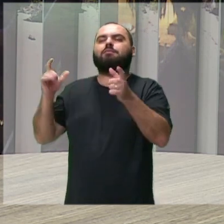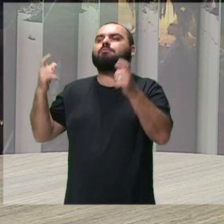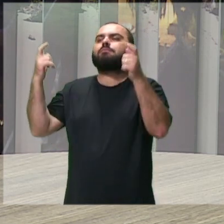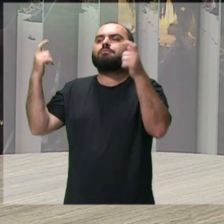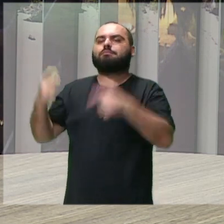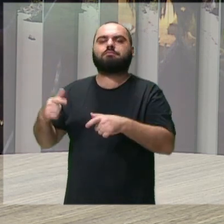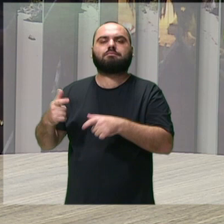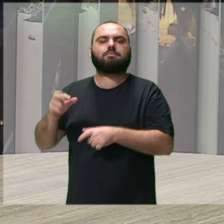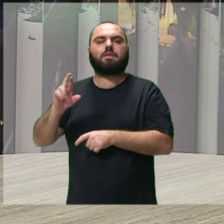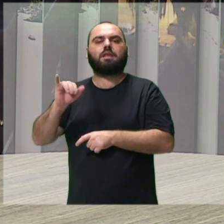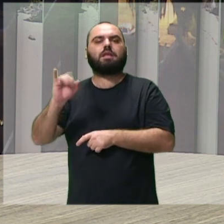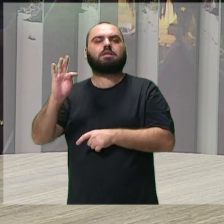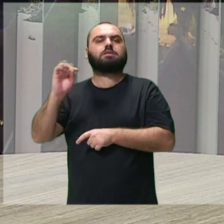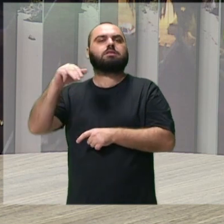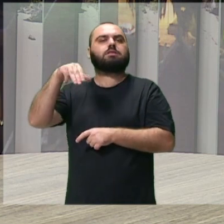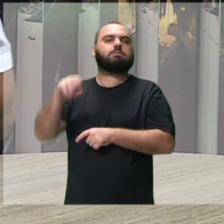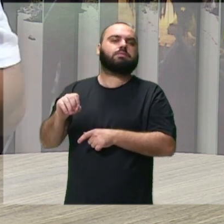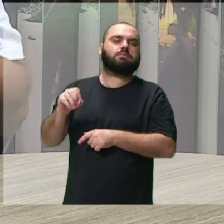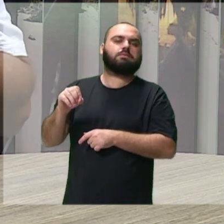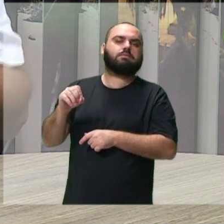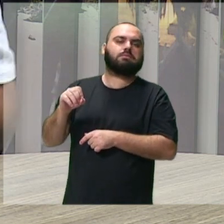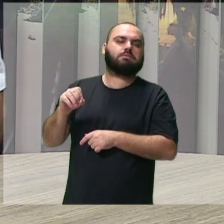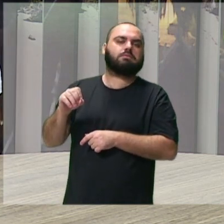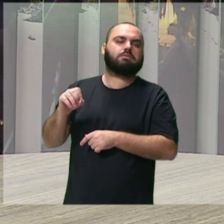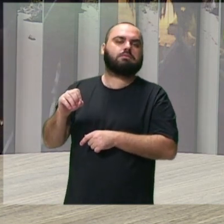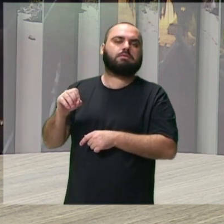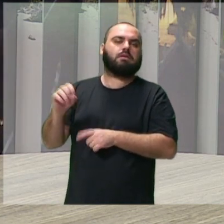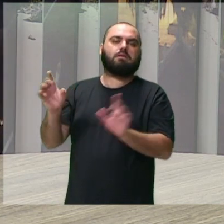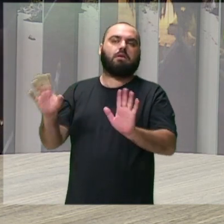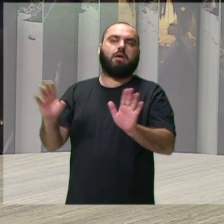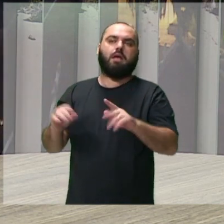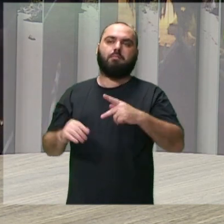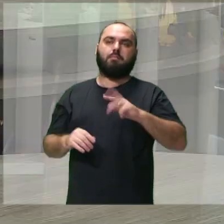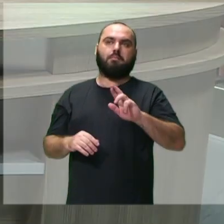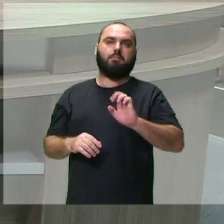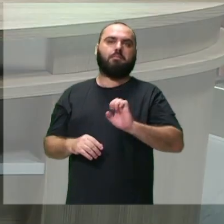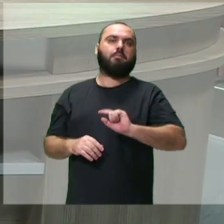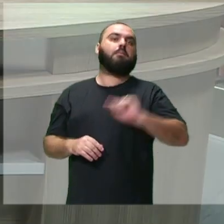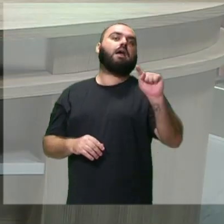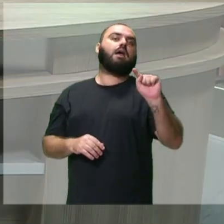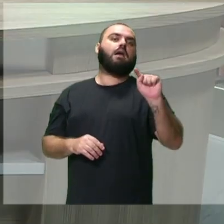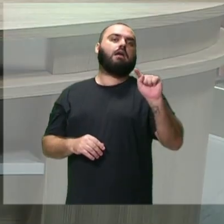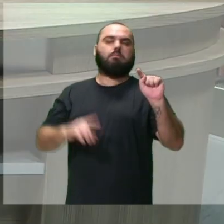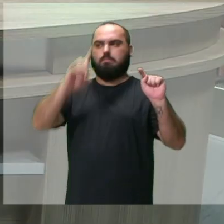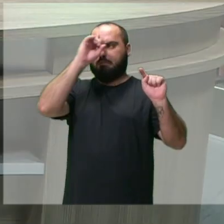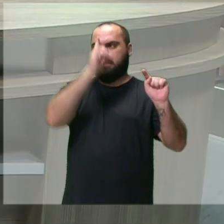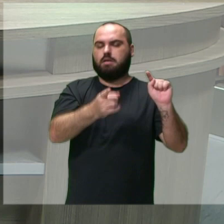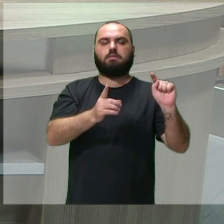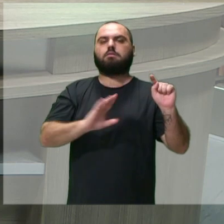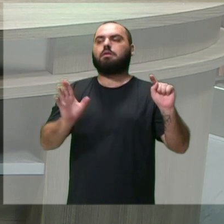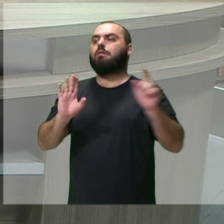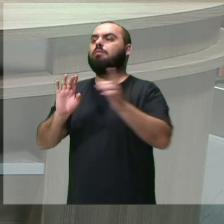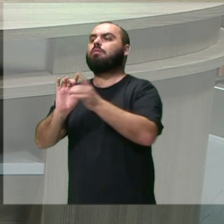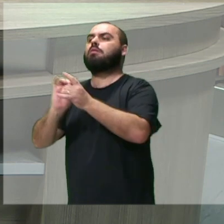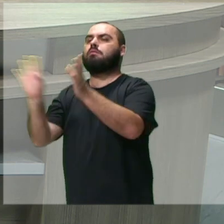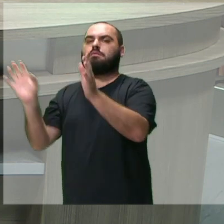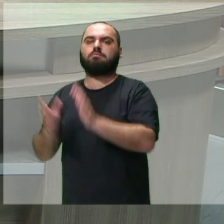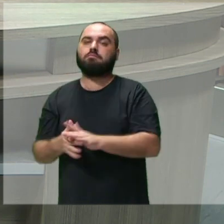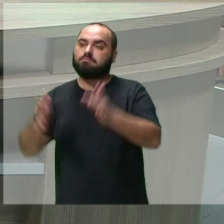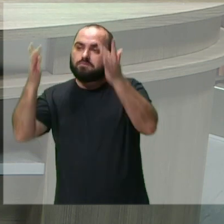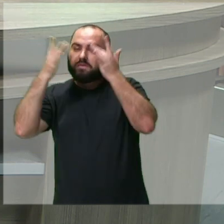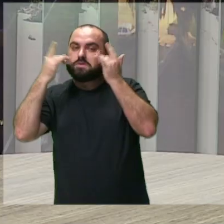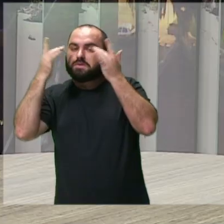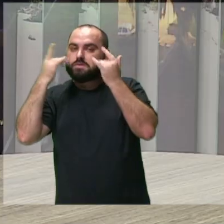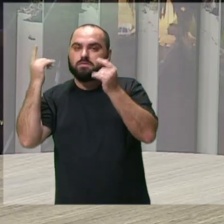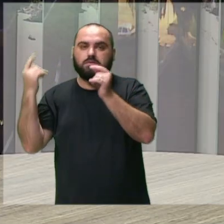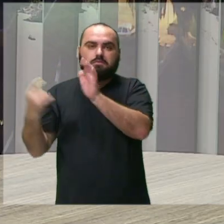ritmo, como que aquilo vai acontecer. Não é uma coisa pré-determinada. Então, eu penso que é o artista